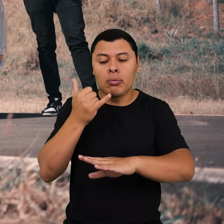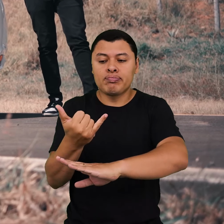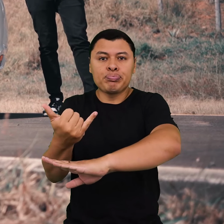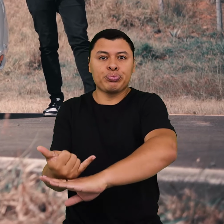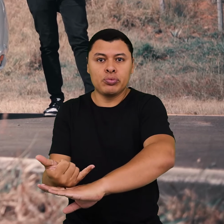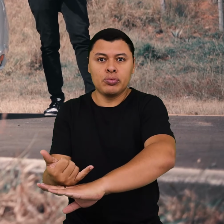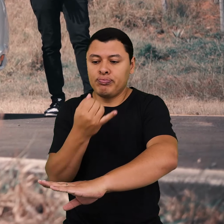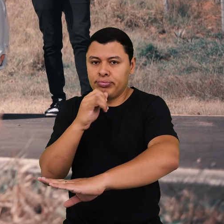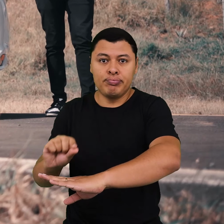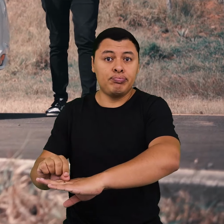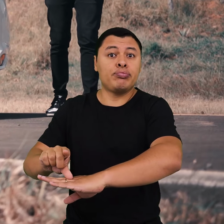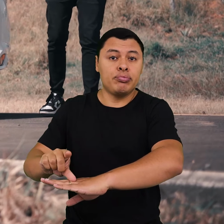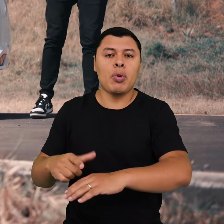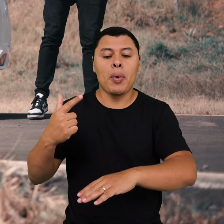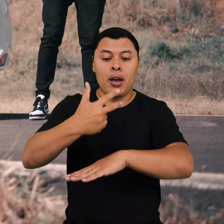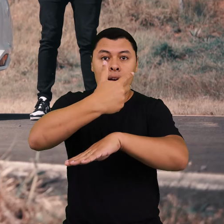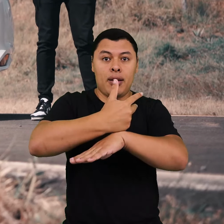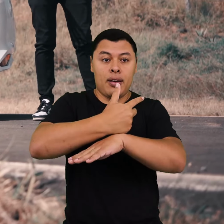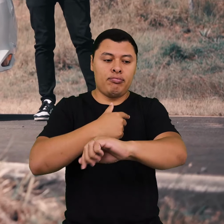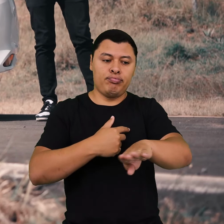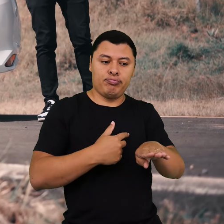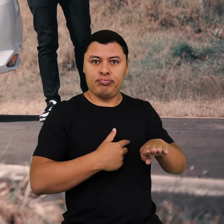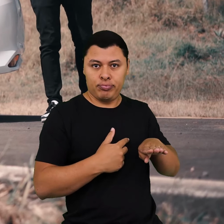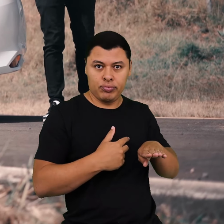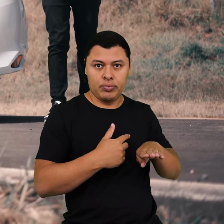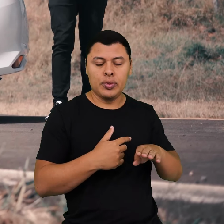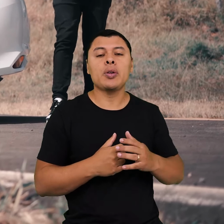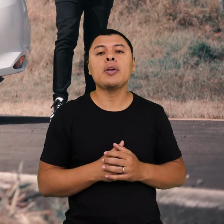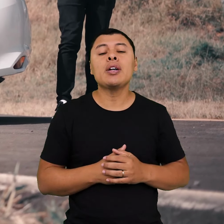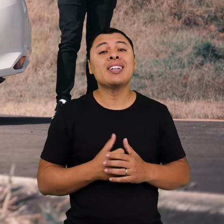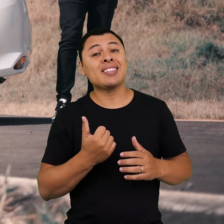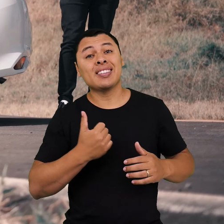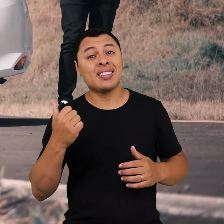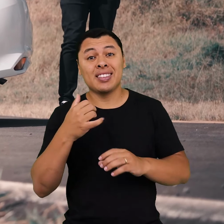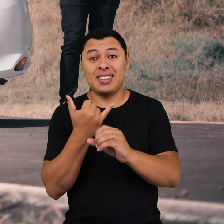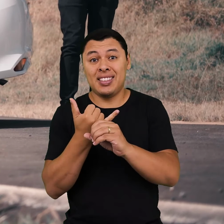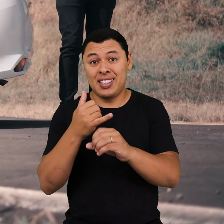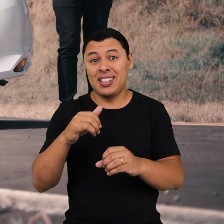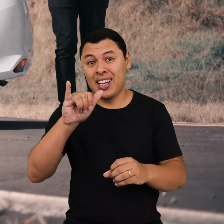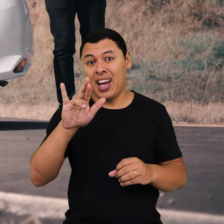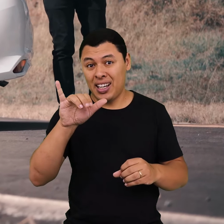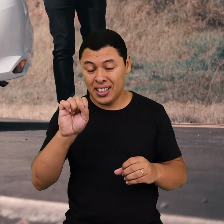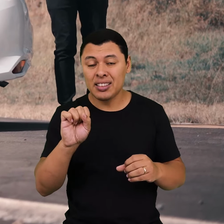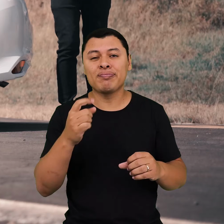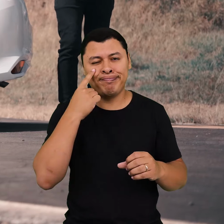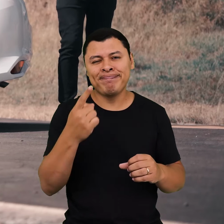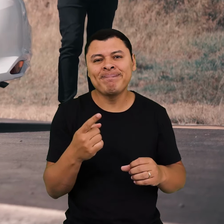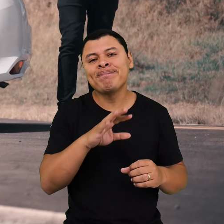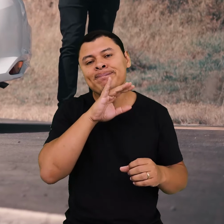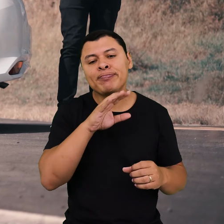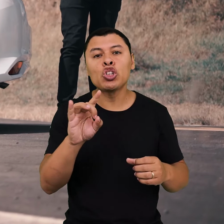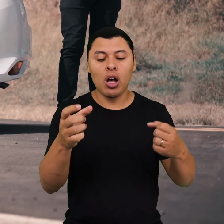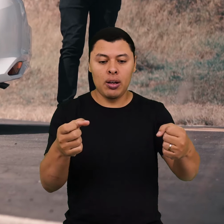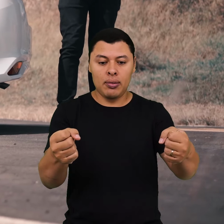ré. Quais que são os pontos fracos desse carro aqui em termos de equipamentos? O ajuste de coluna de direção, a gente vai ver, só tem ajuste